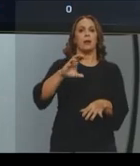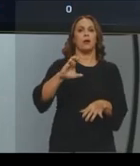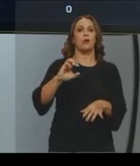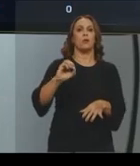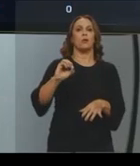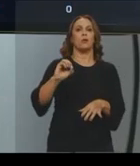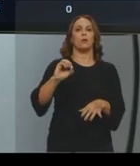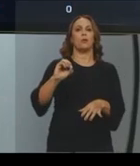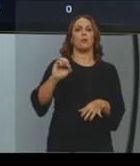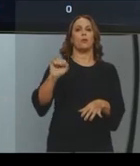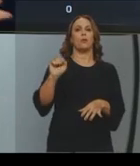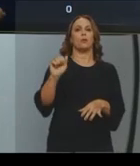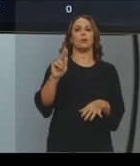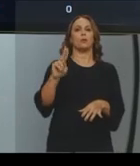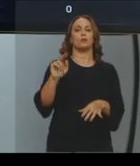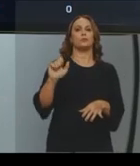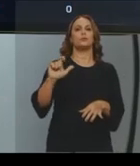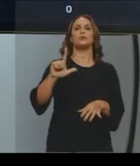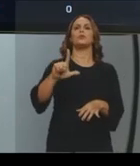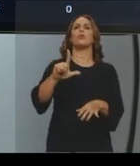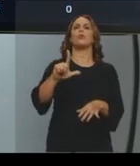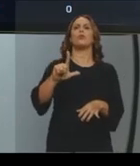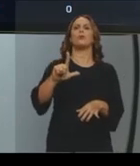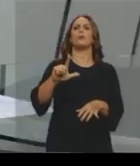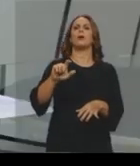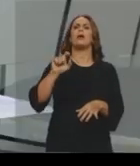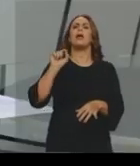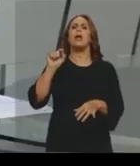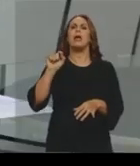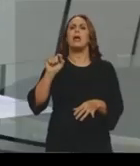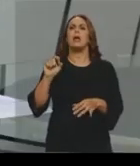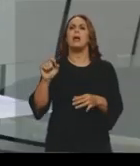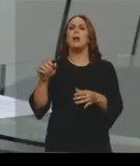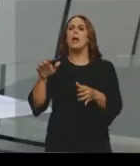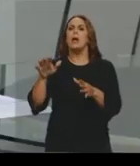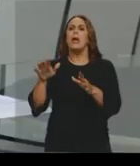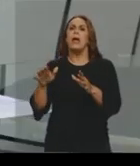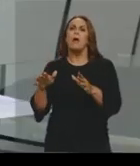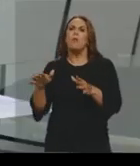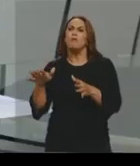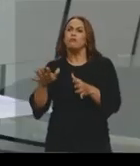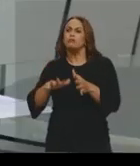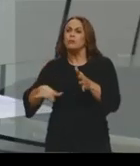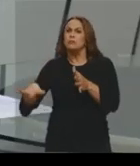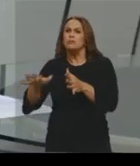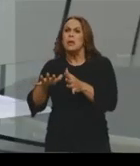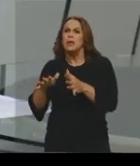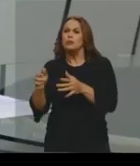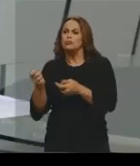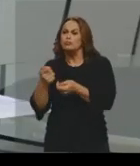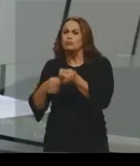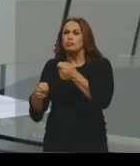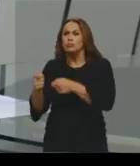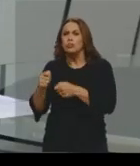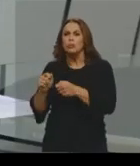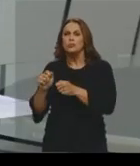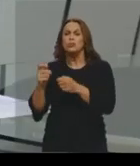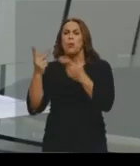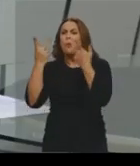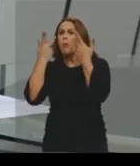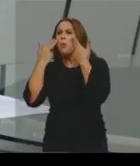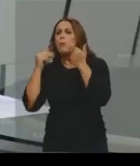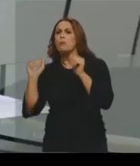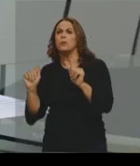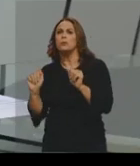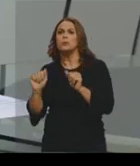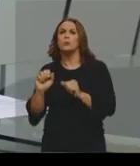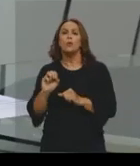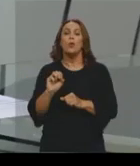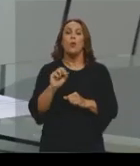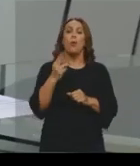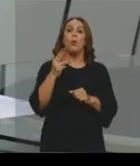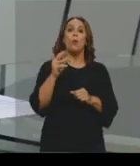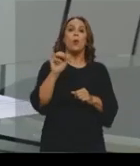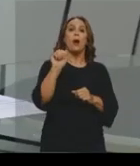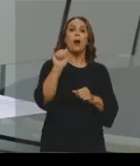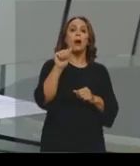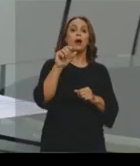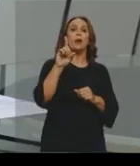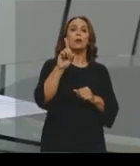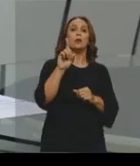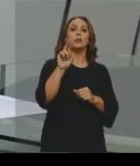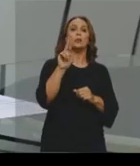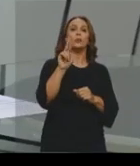união aduaneira ou um mercado comum? O Mercosul ele ainda é caracterizado como uma união aduaneira,